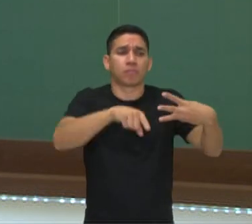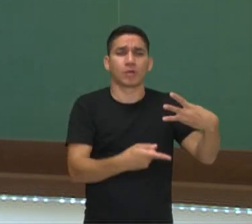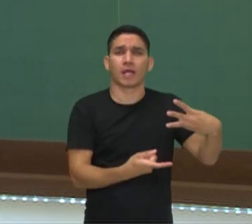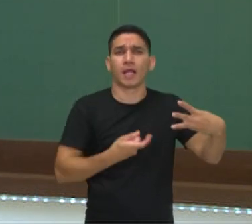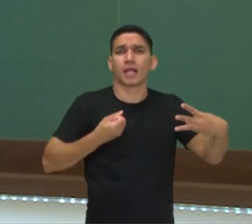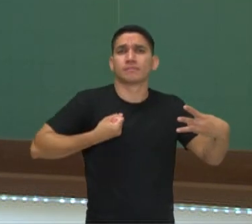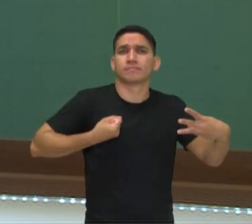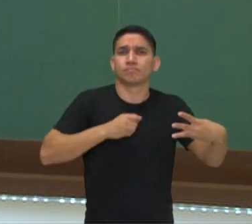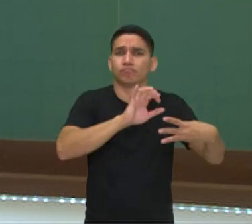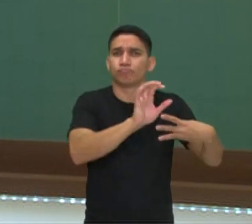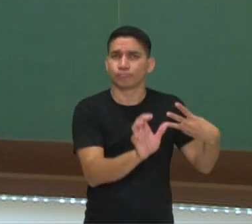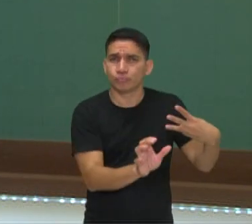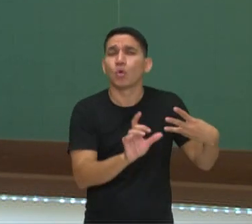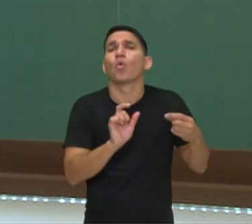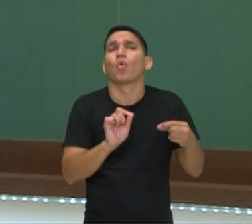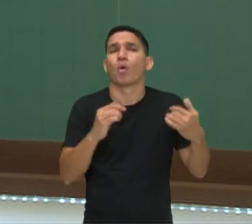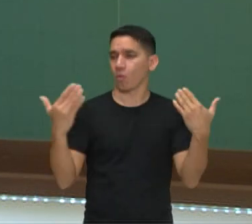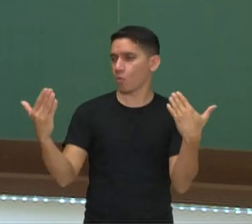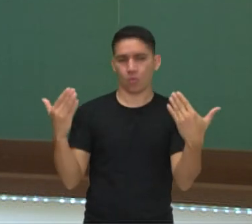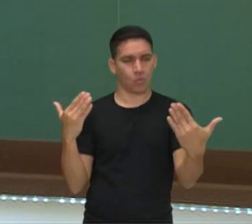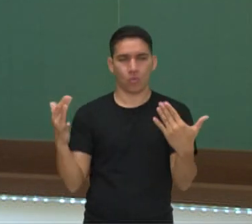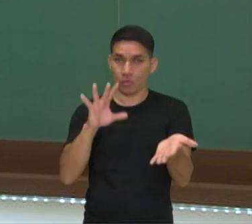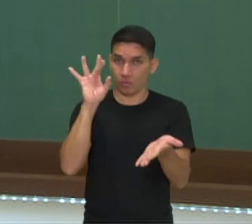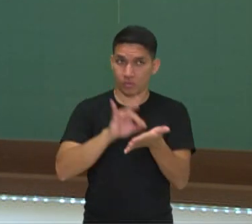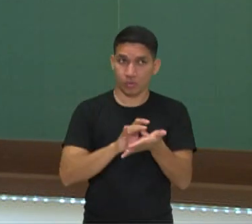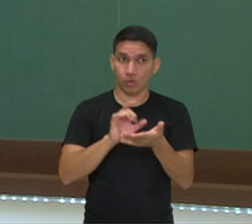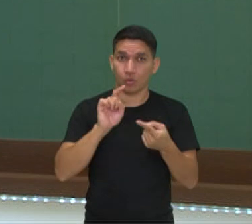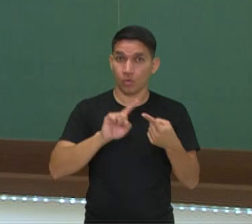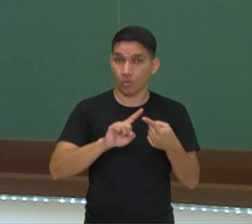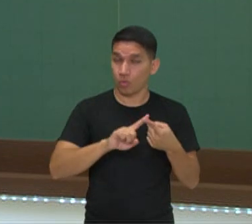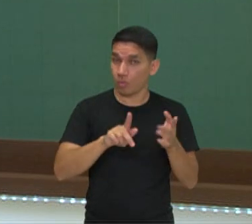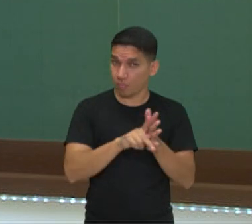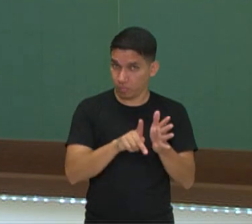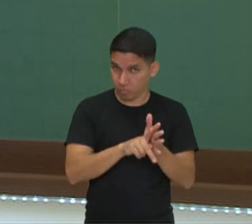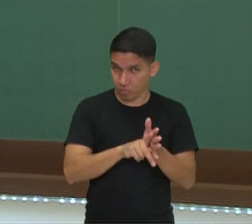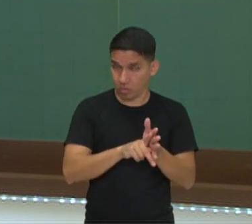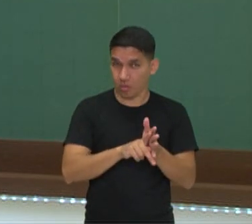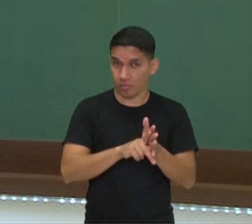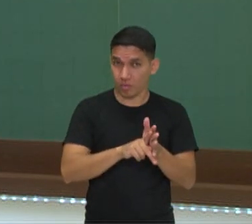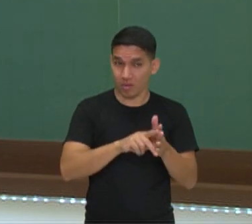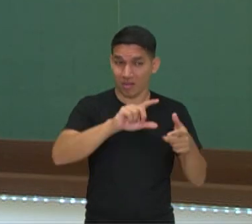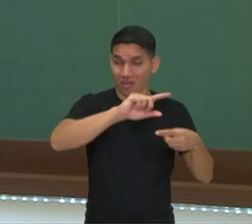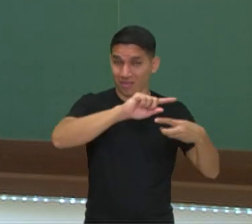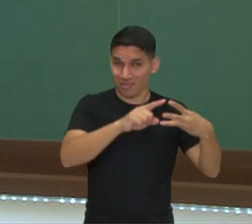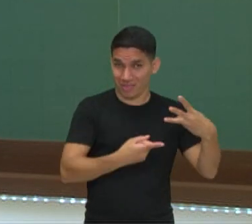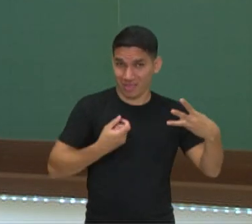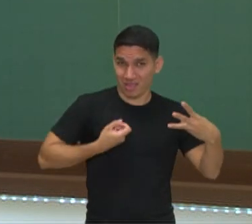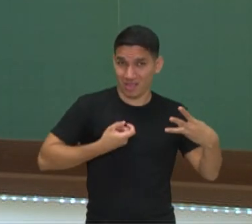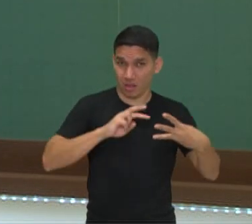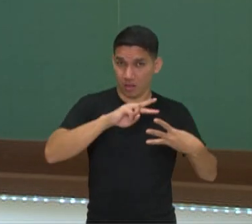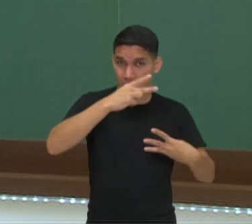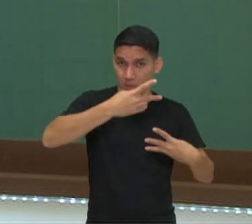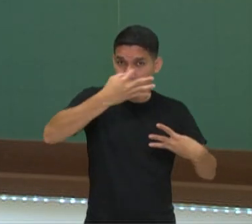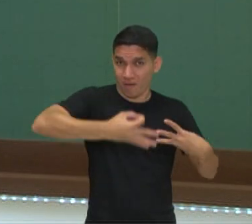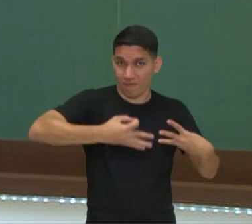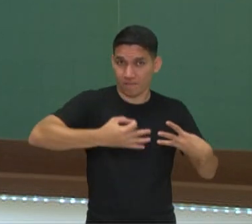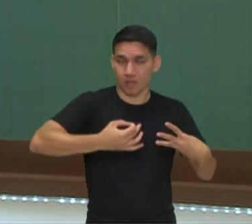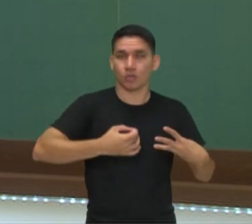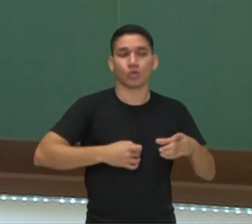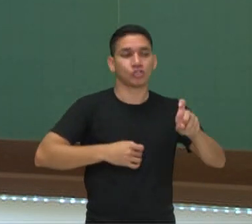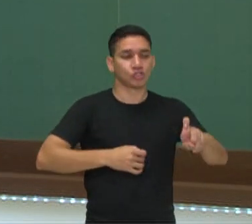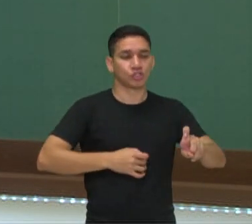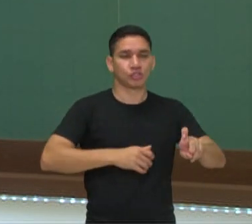olha aqui, ó. Comparando com a expressão original, com o trinômio quadrado perfeito original, o x é o